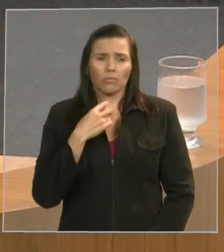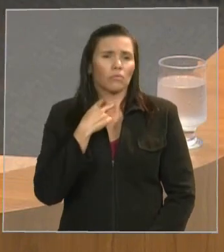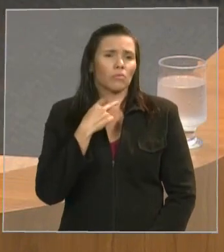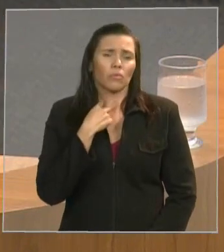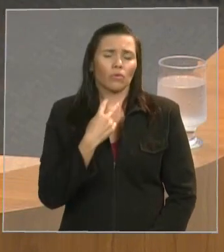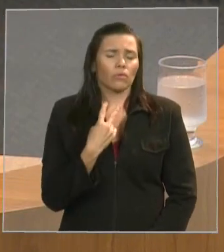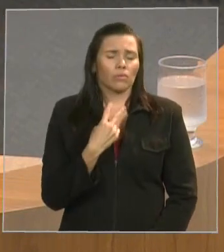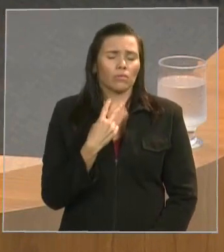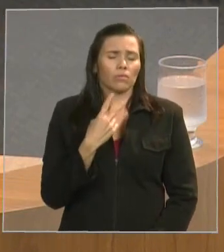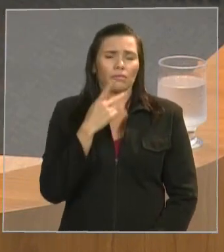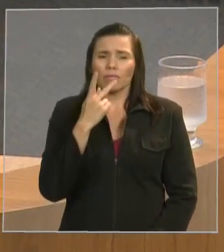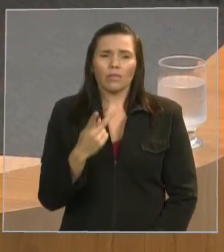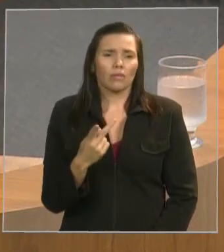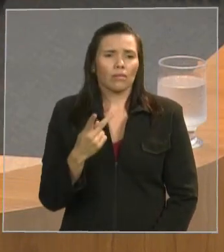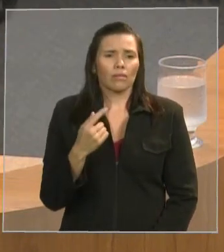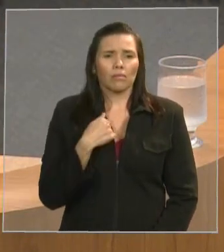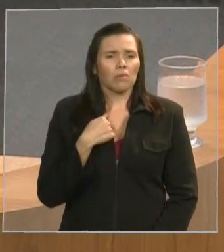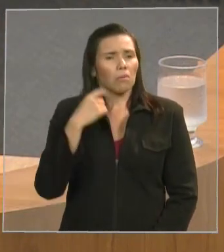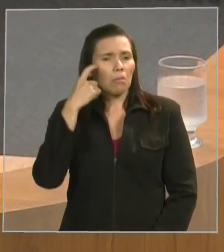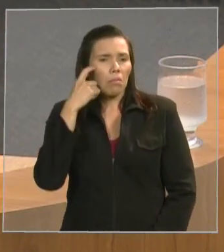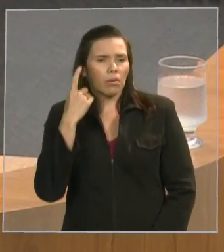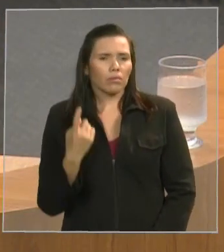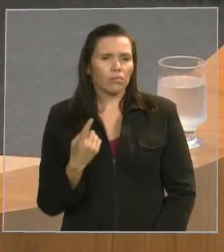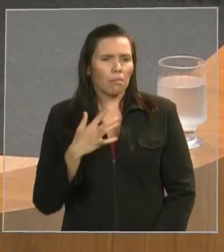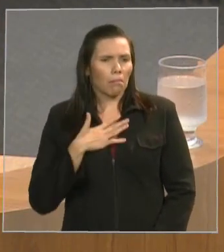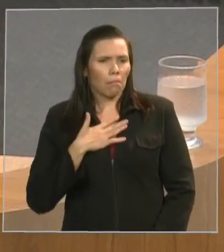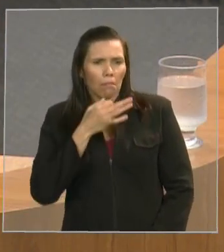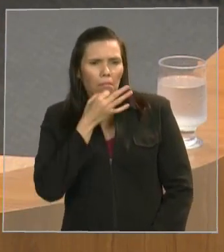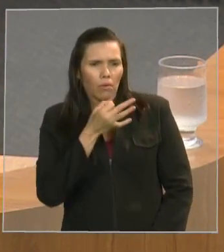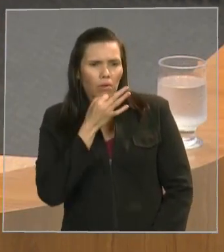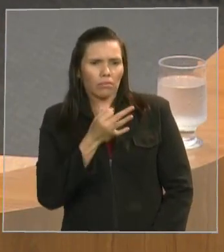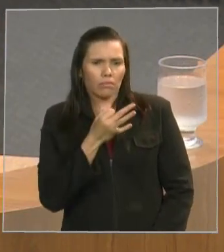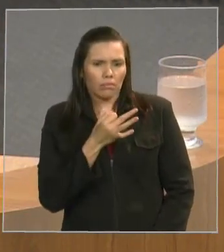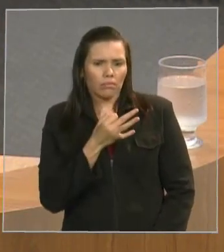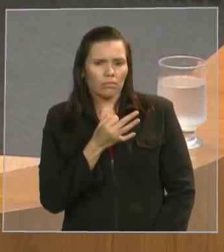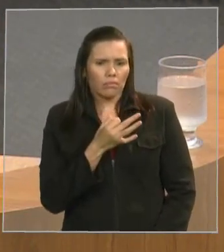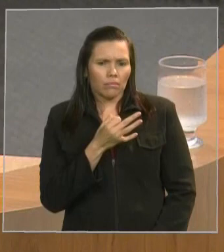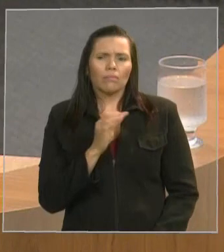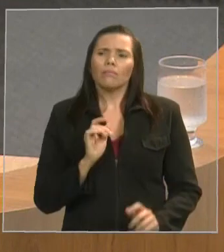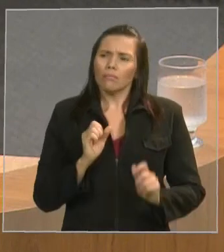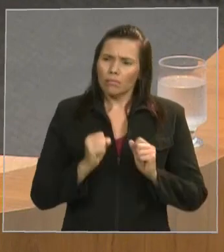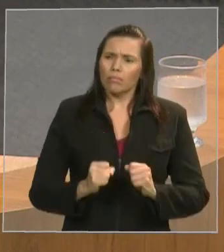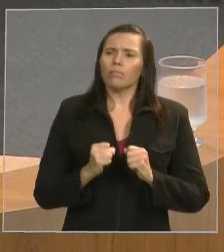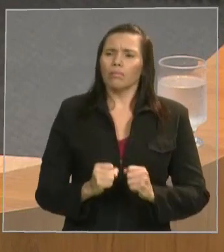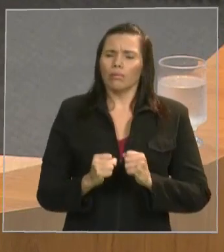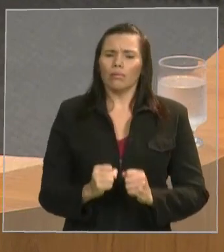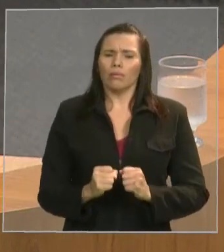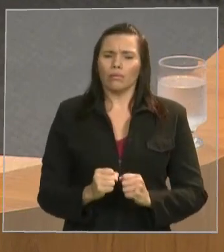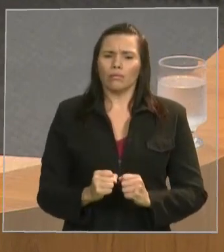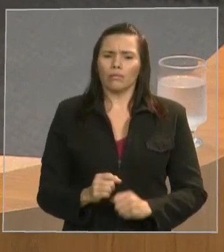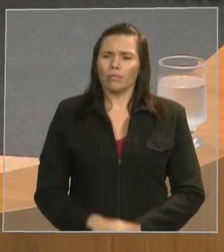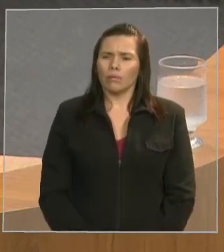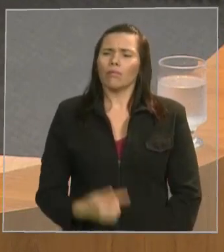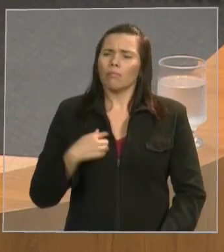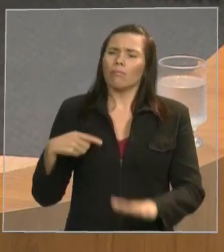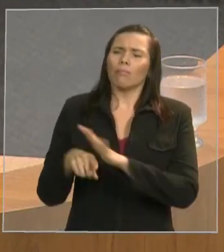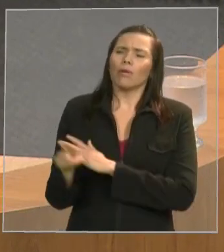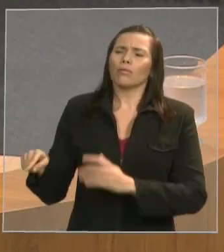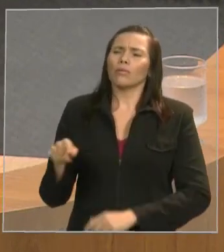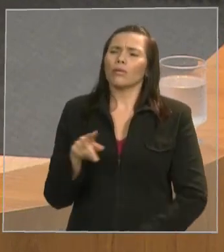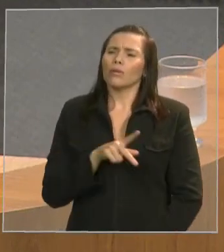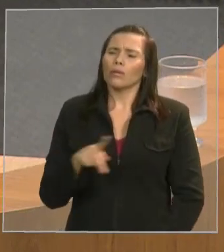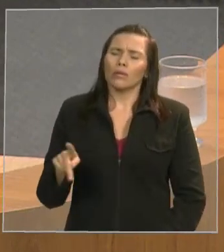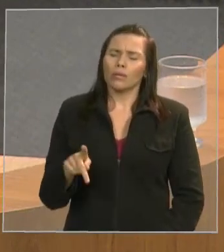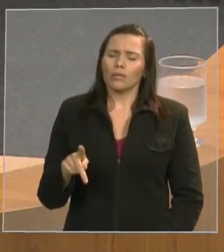Será que nós estamos aqui achando que o sistema de segurança está bom, senhor presidente? Deputado Otelino, será que a segurança está